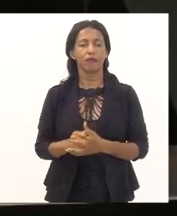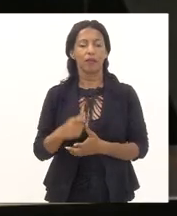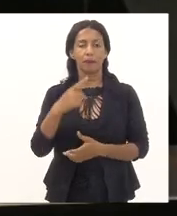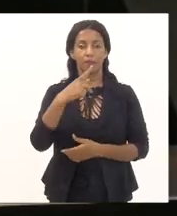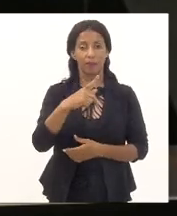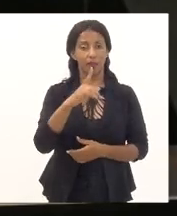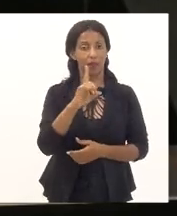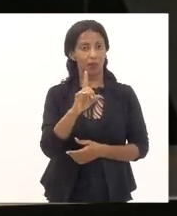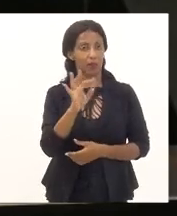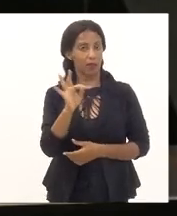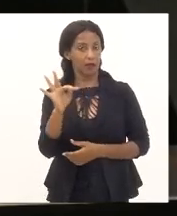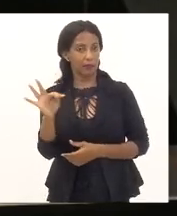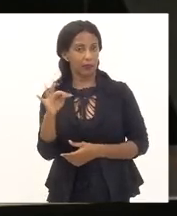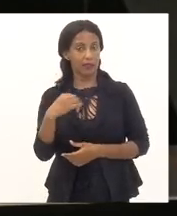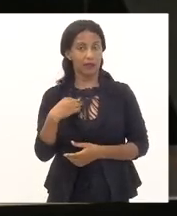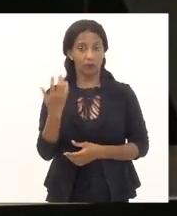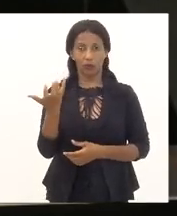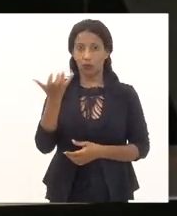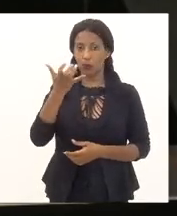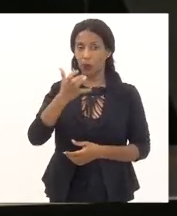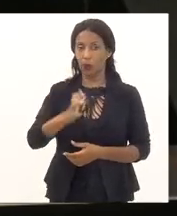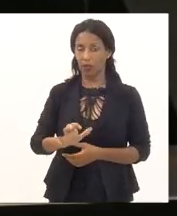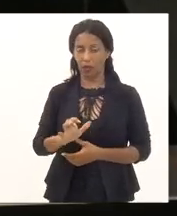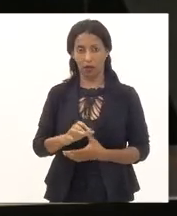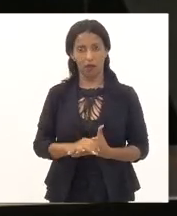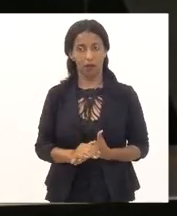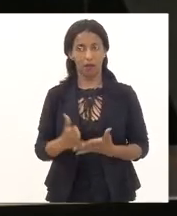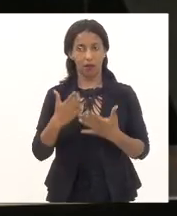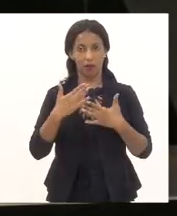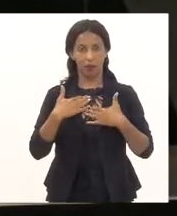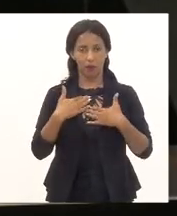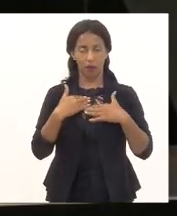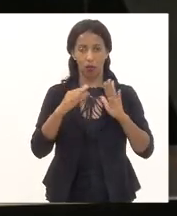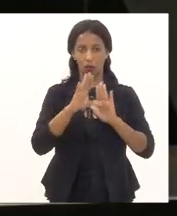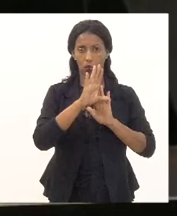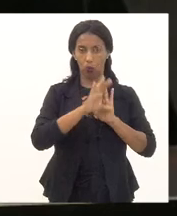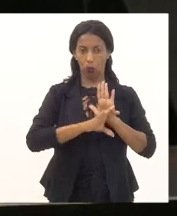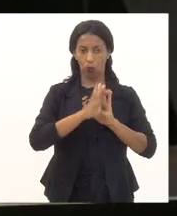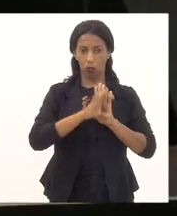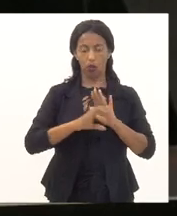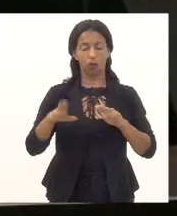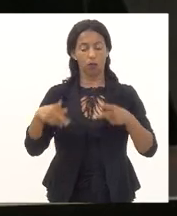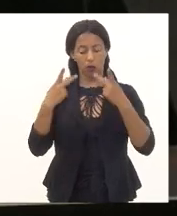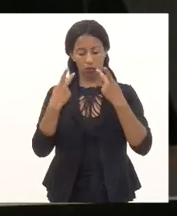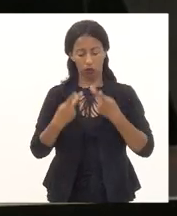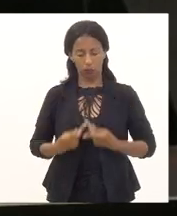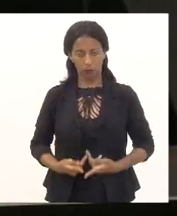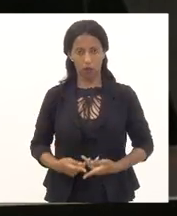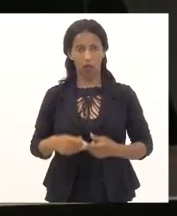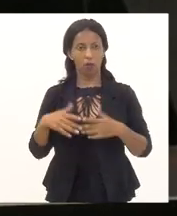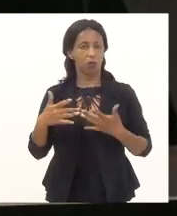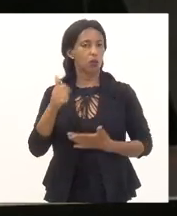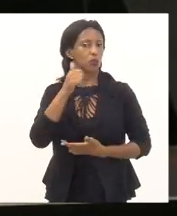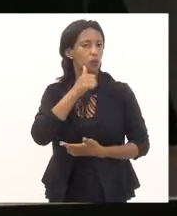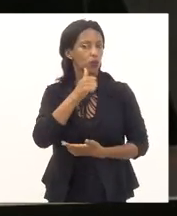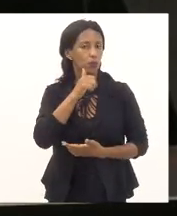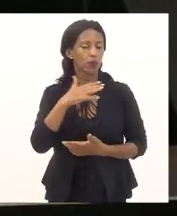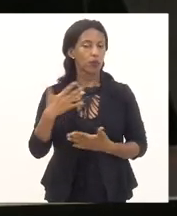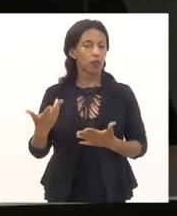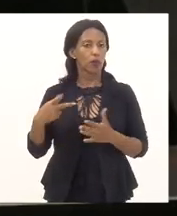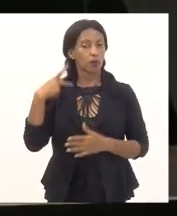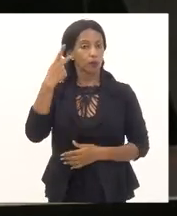PDT e que não quero ter no meu currículo, enquanto ser humano, enquanto mulher,